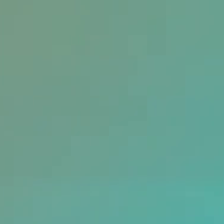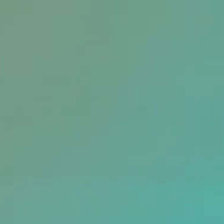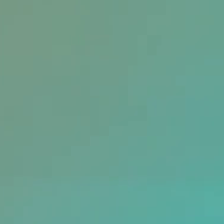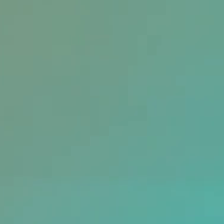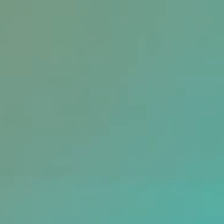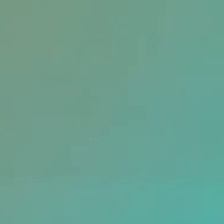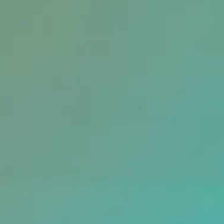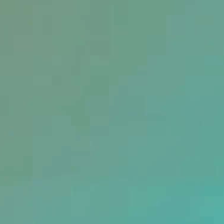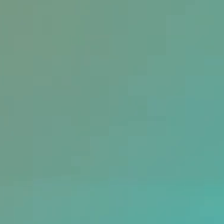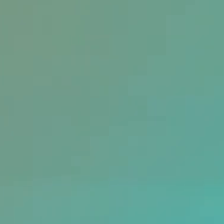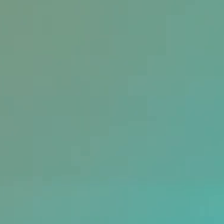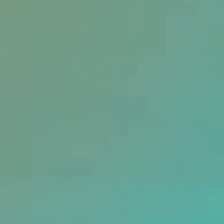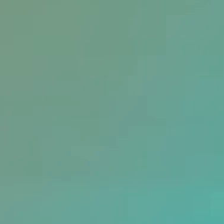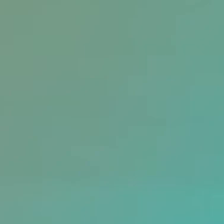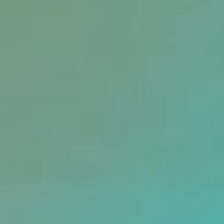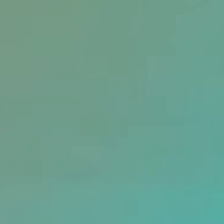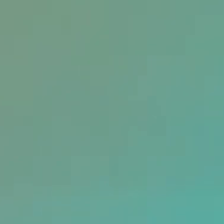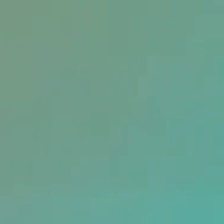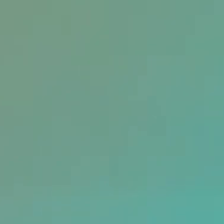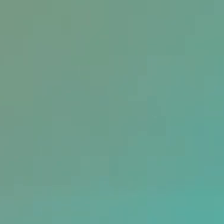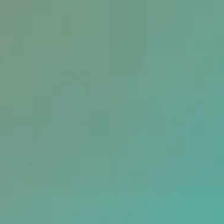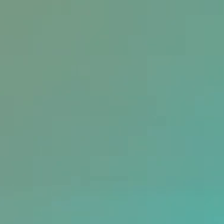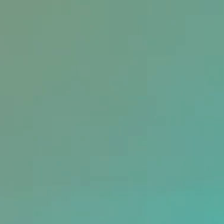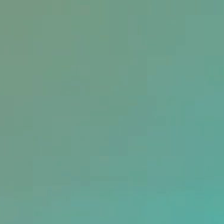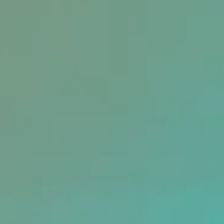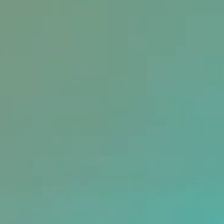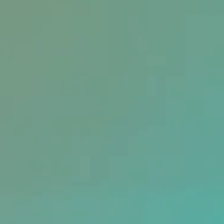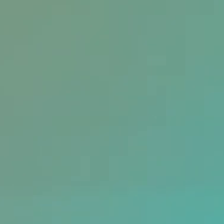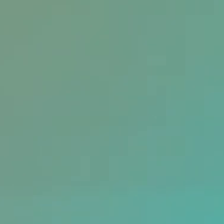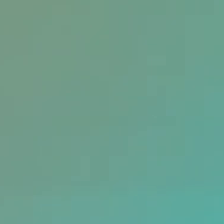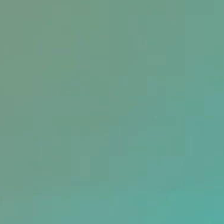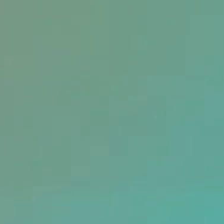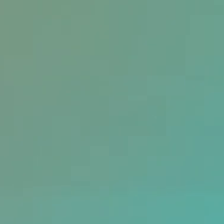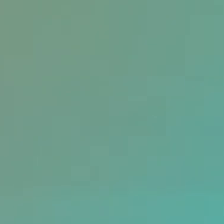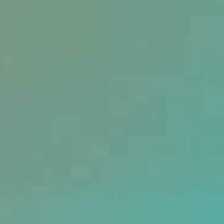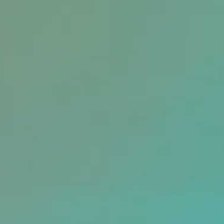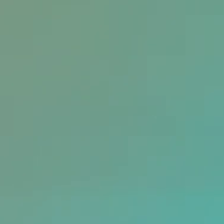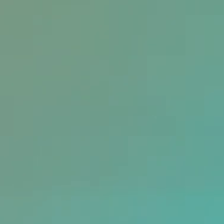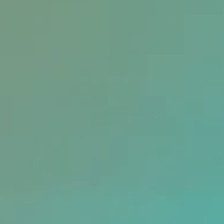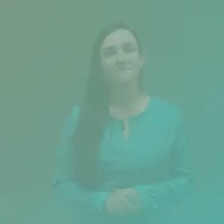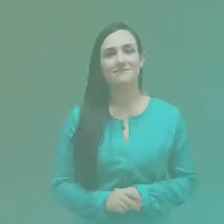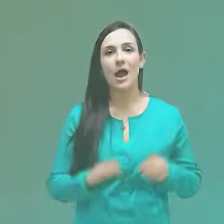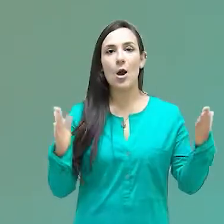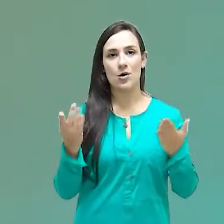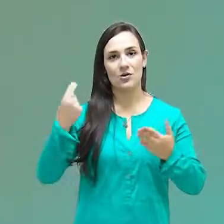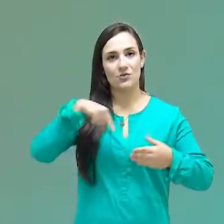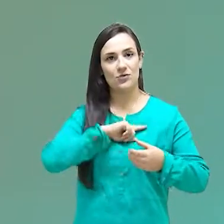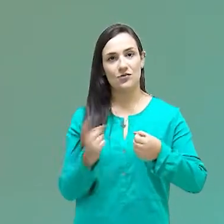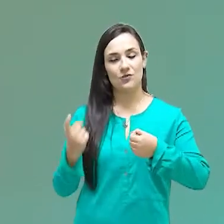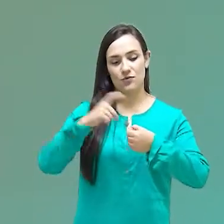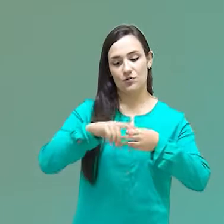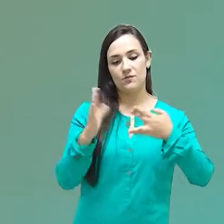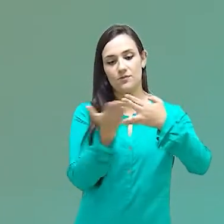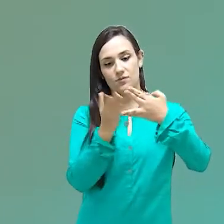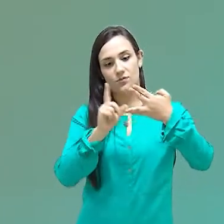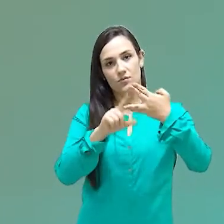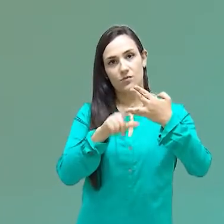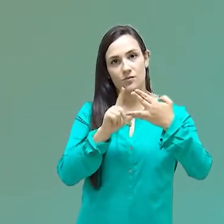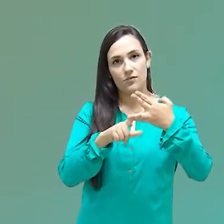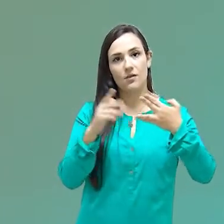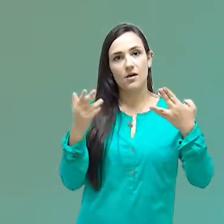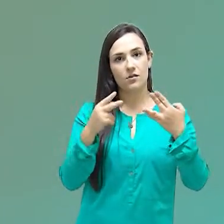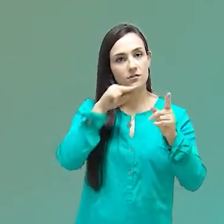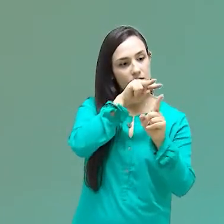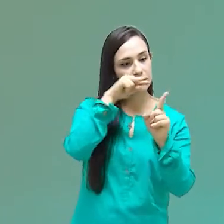Bem, a gente volta agora com o segundo e último bloco do Ponto de Vista para apresentar o trabalho jurídico da Assembleia Legislativa